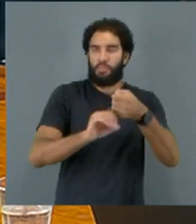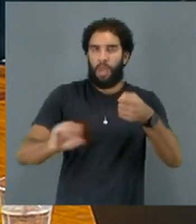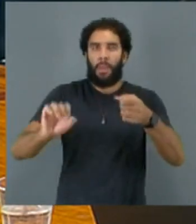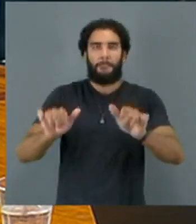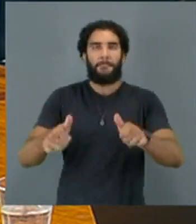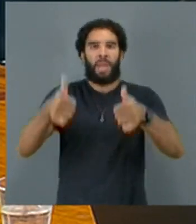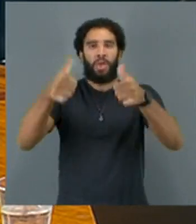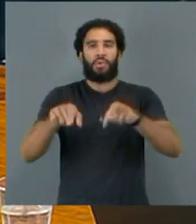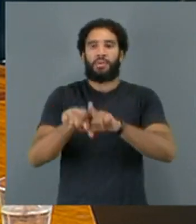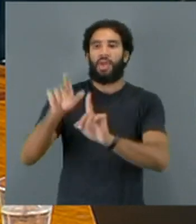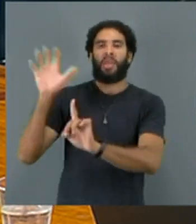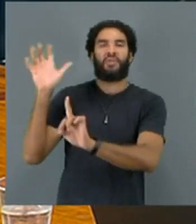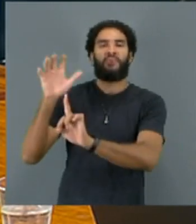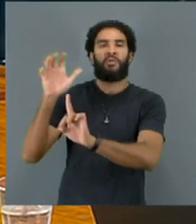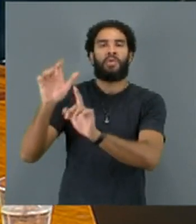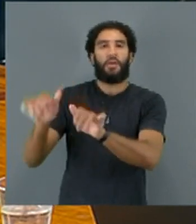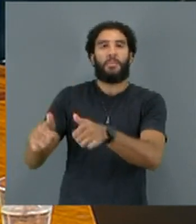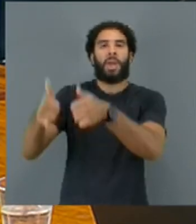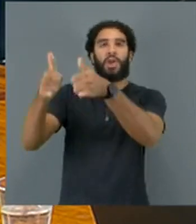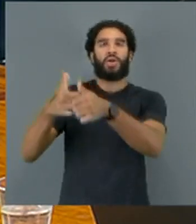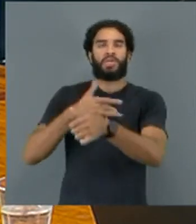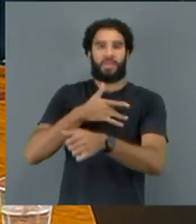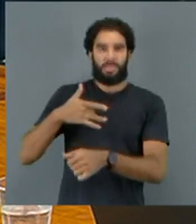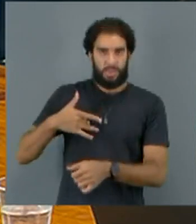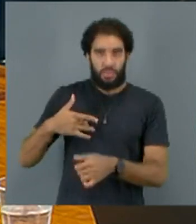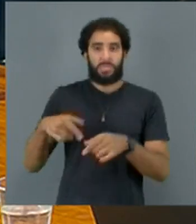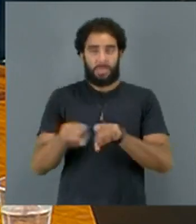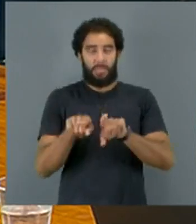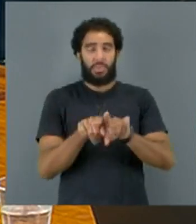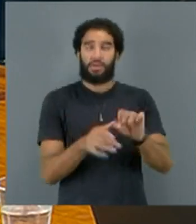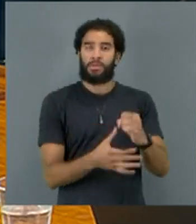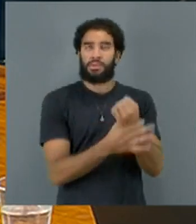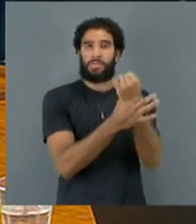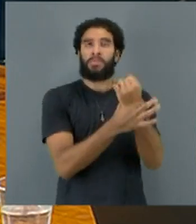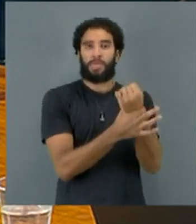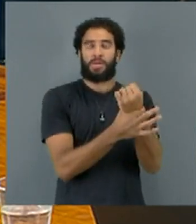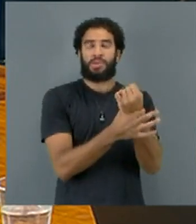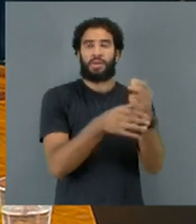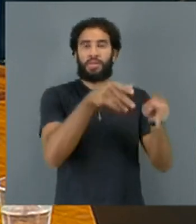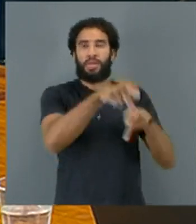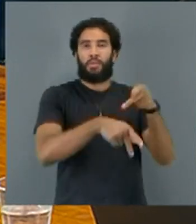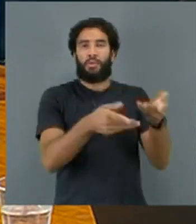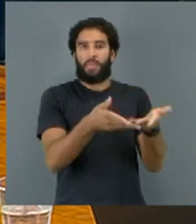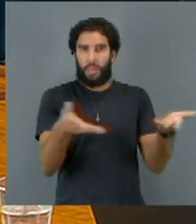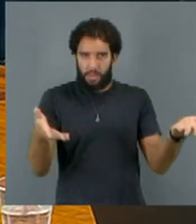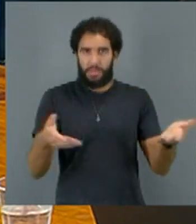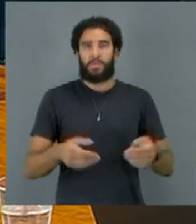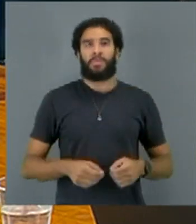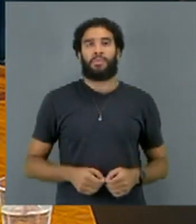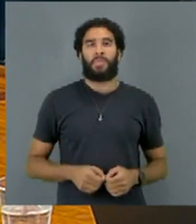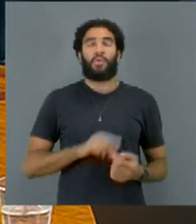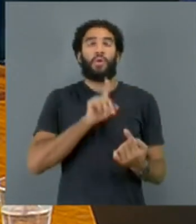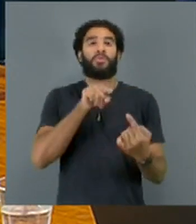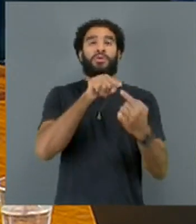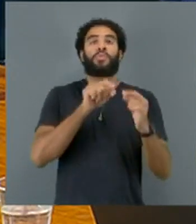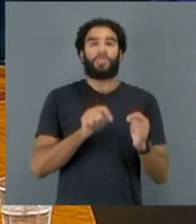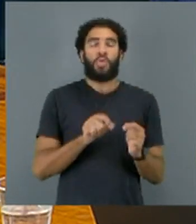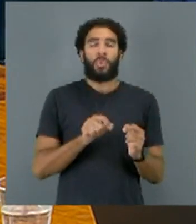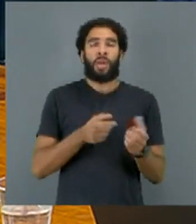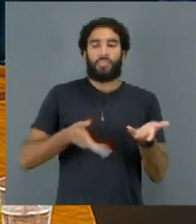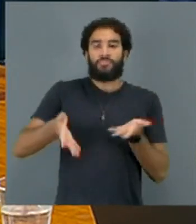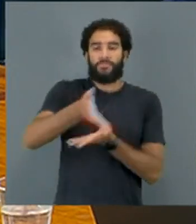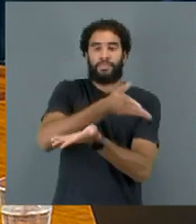forma positiva na saúde e na segurança da população, com vistas à sua inclusão social e